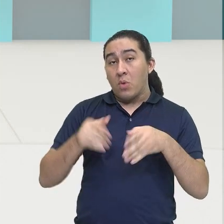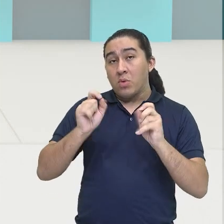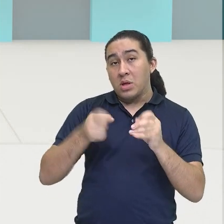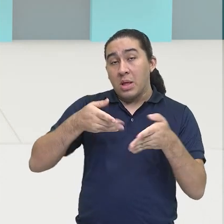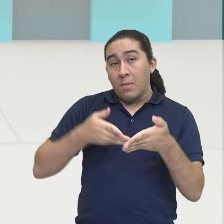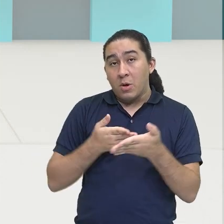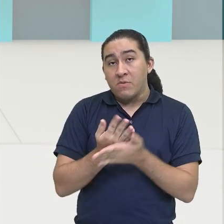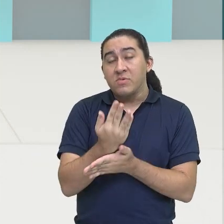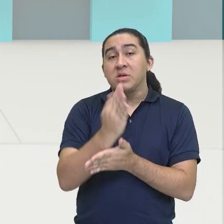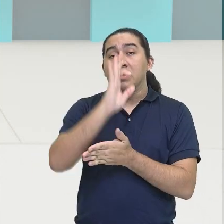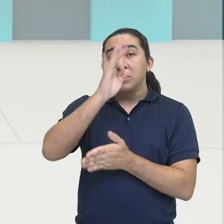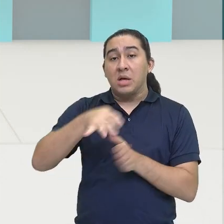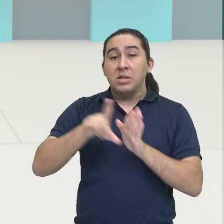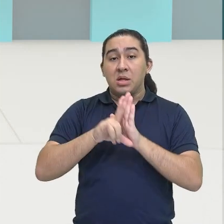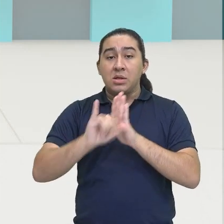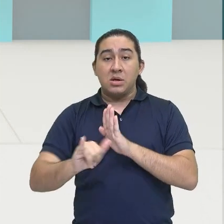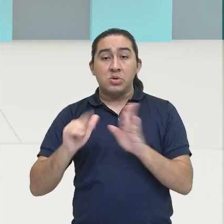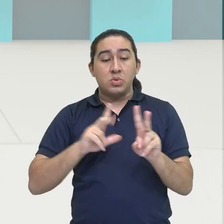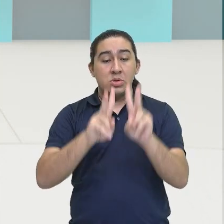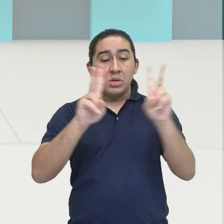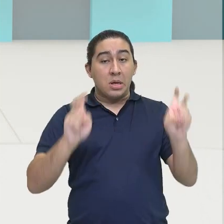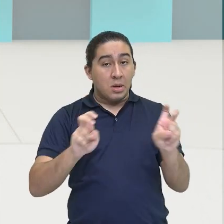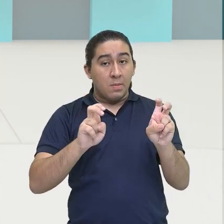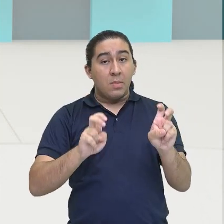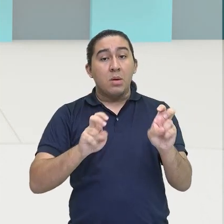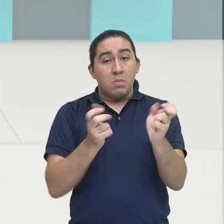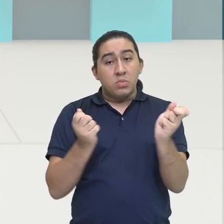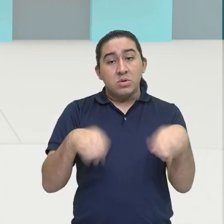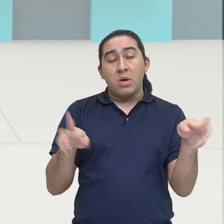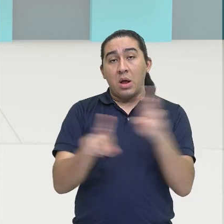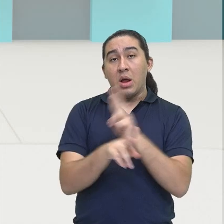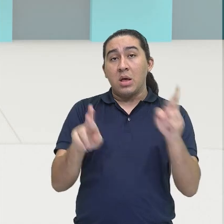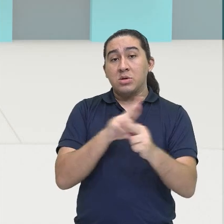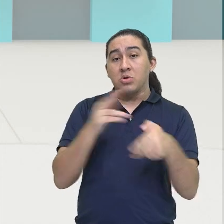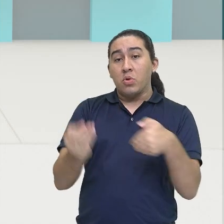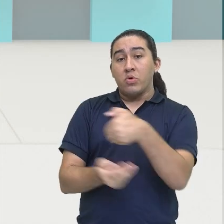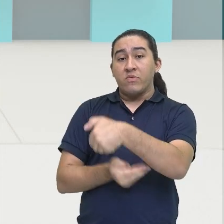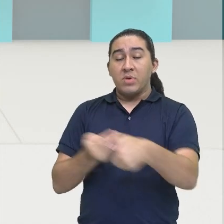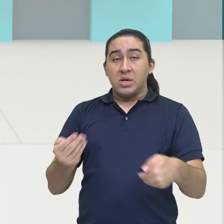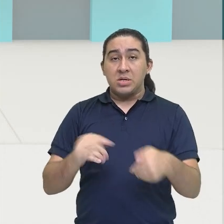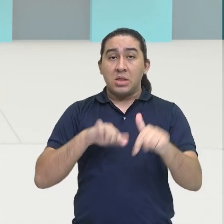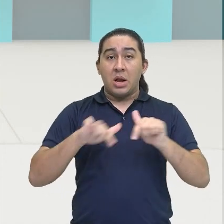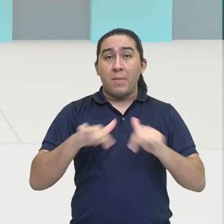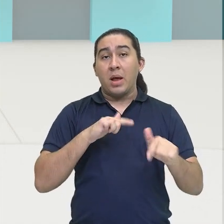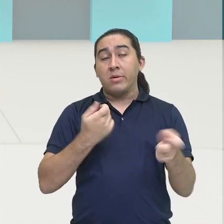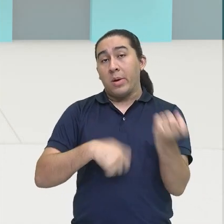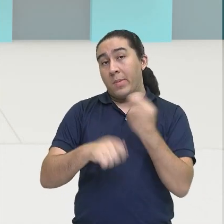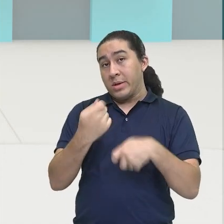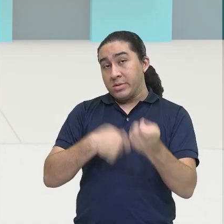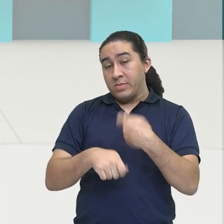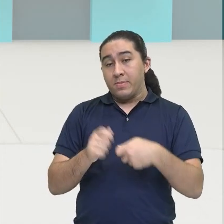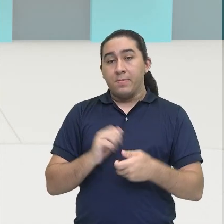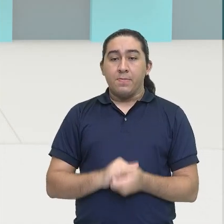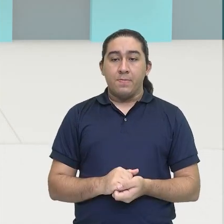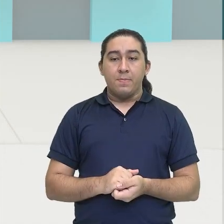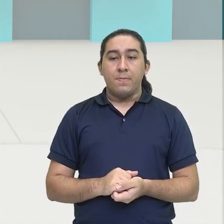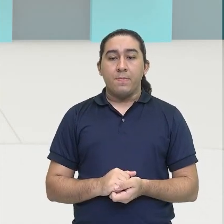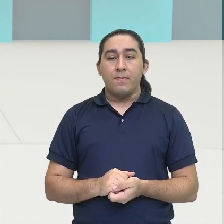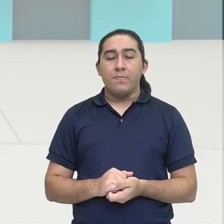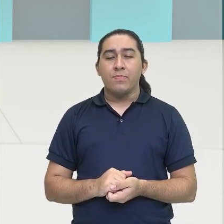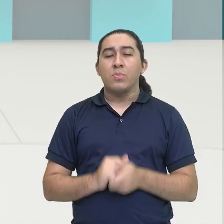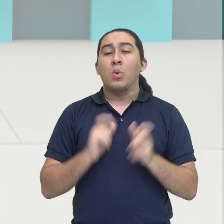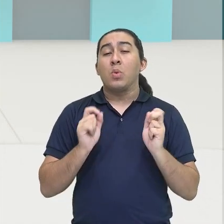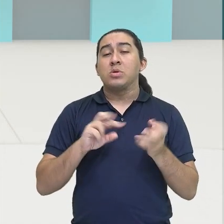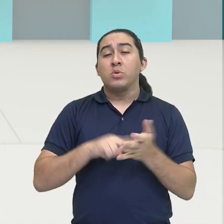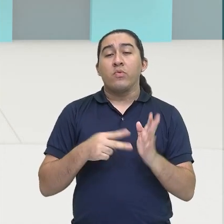que está em questão, podendo ser relações de convivência, trabalho e comércio. O que acontece?